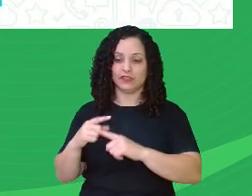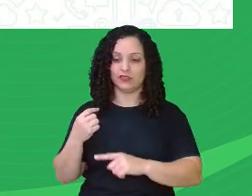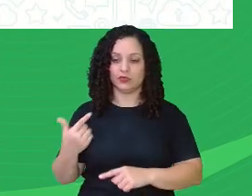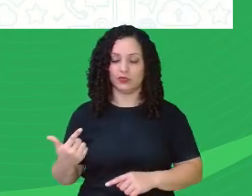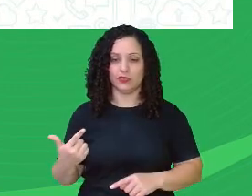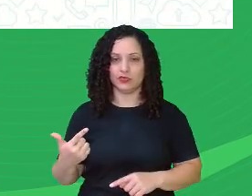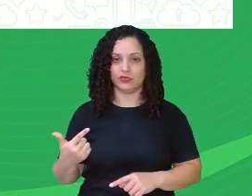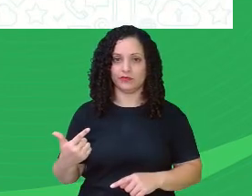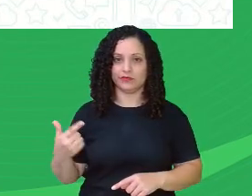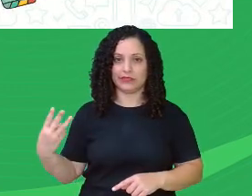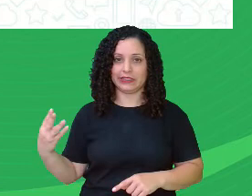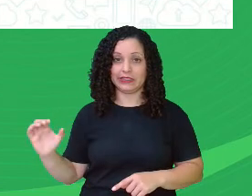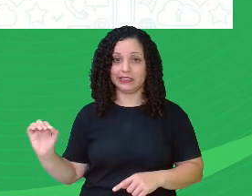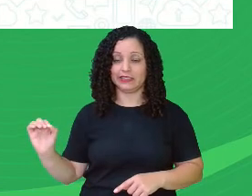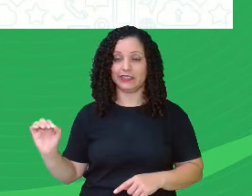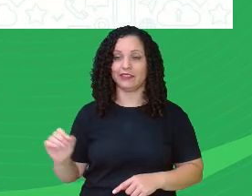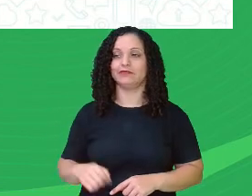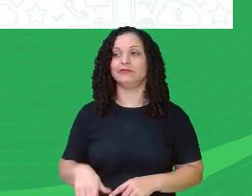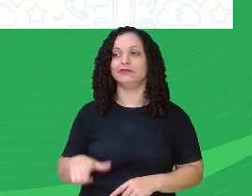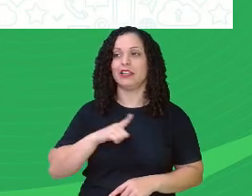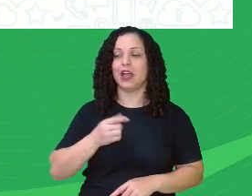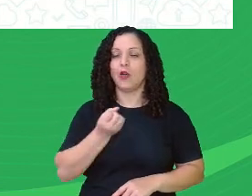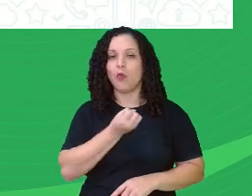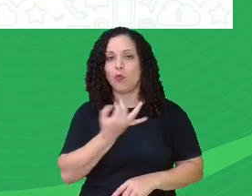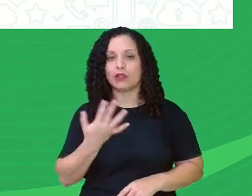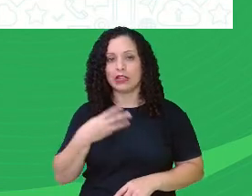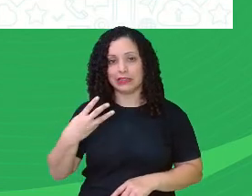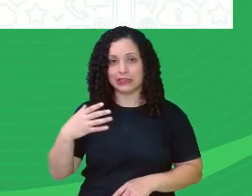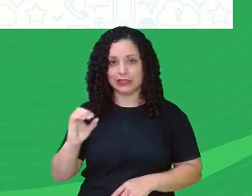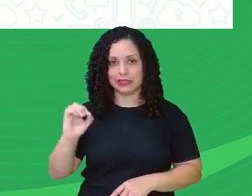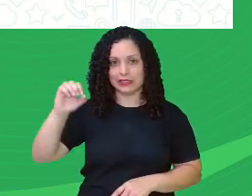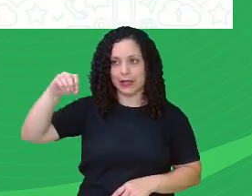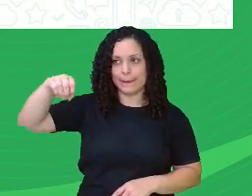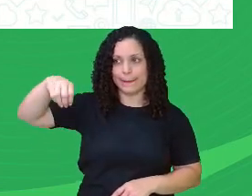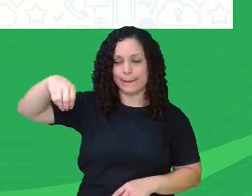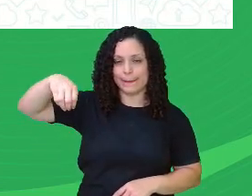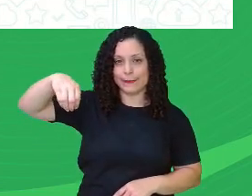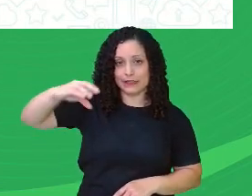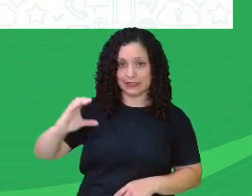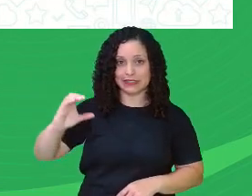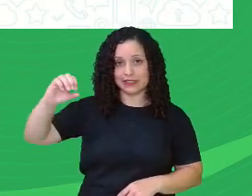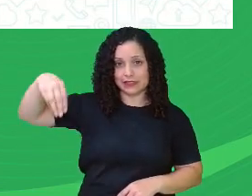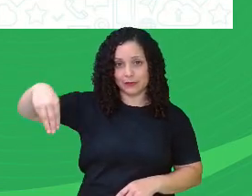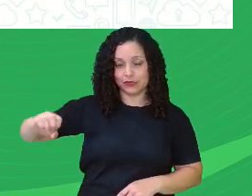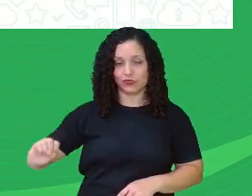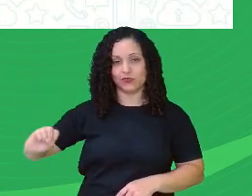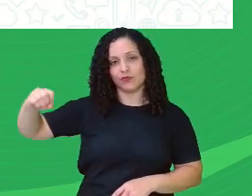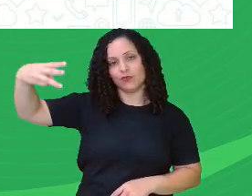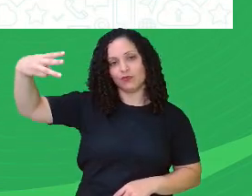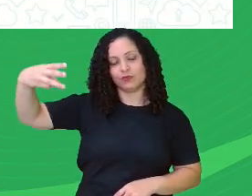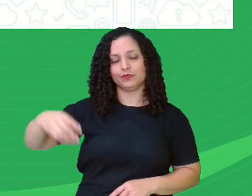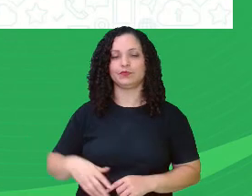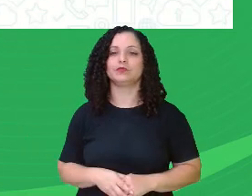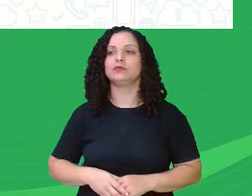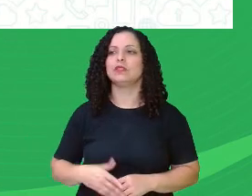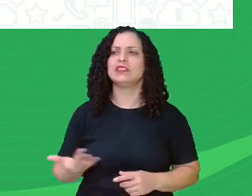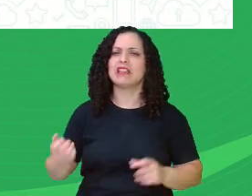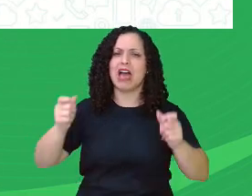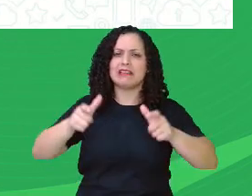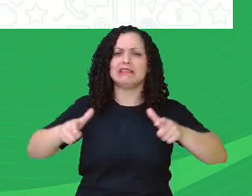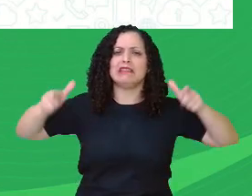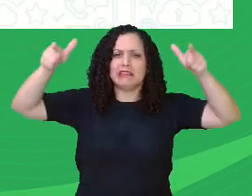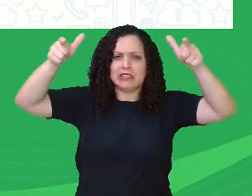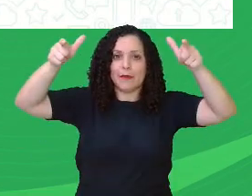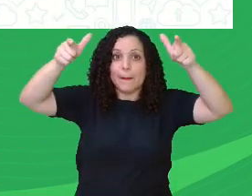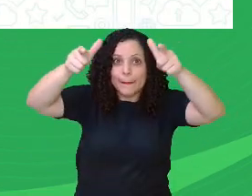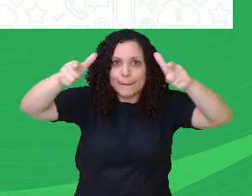dar 30. E aí você vai ter o volume de 30. Ricardinho, se a de cima é 240, que é a maior, a de